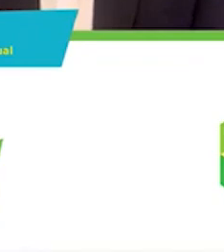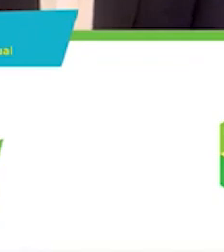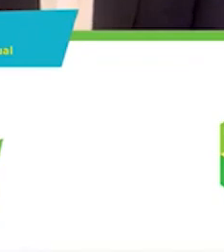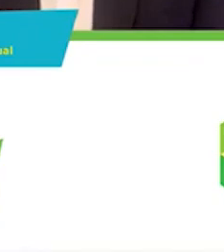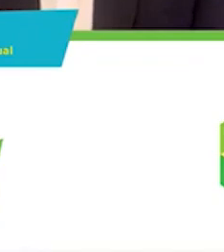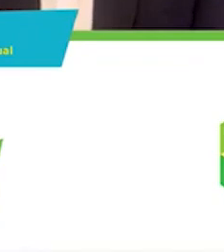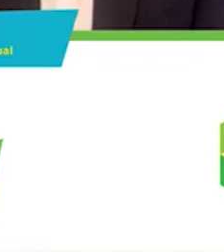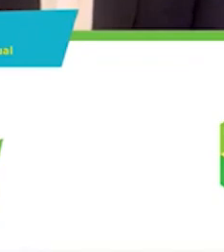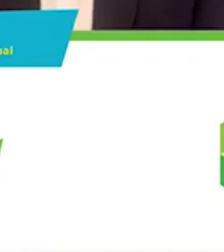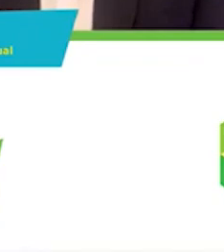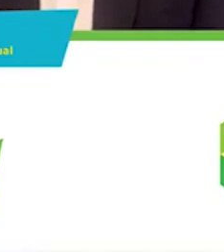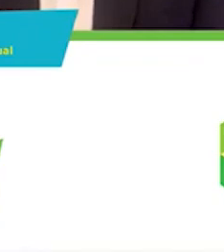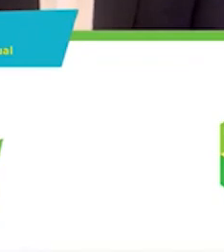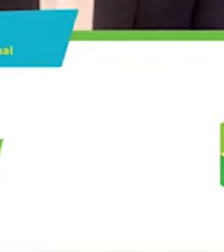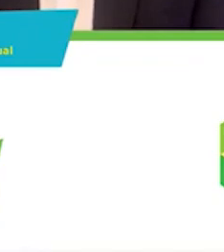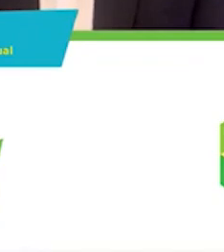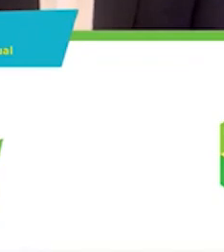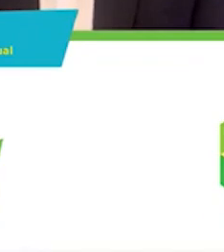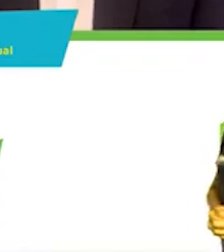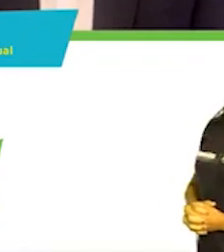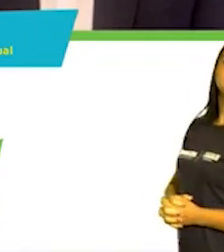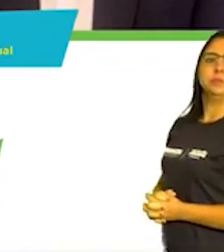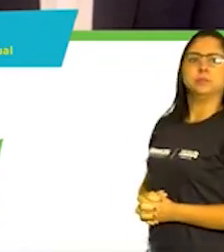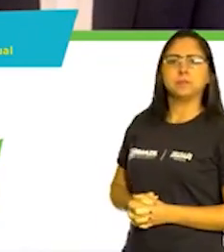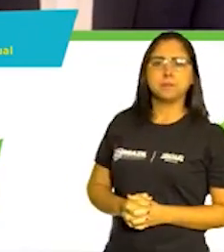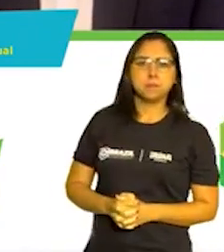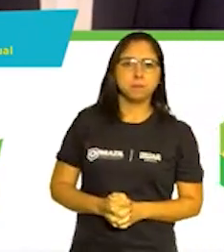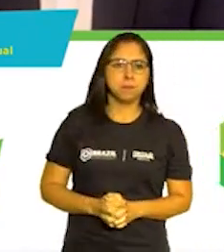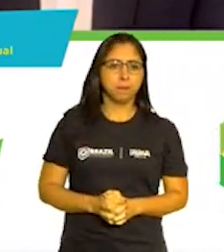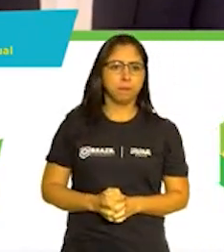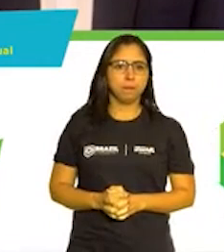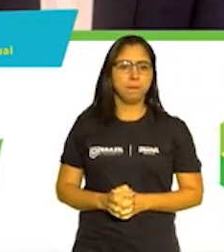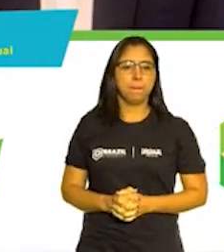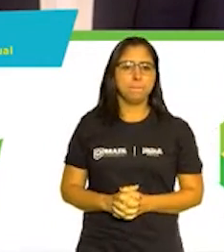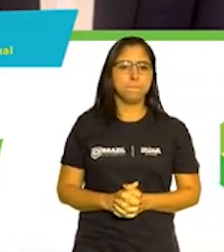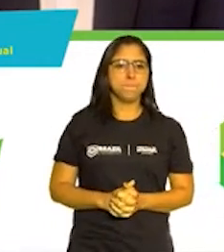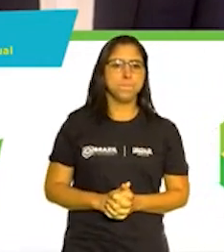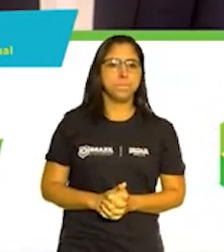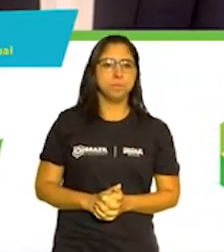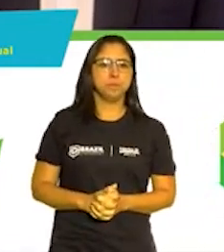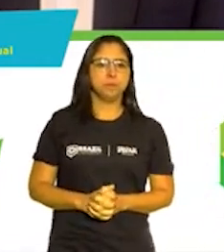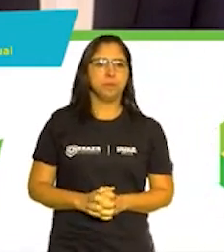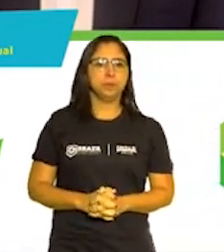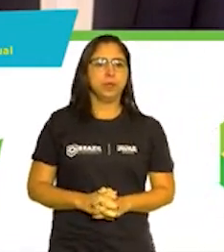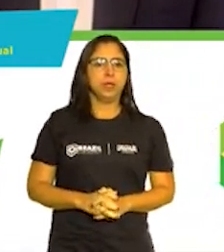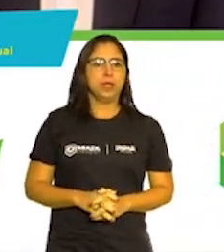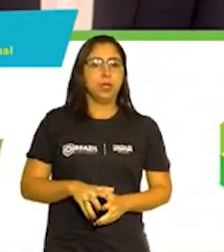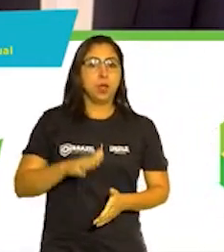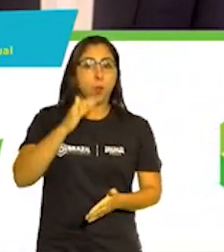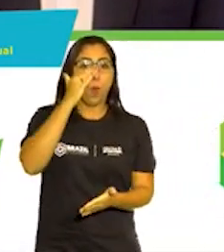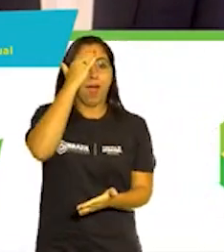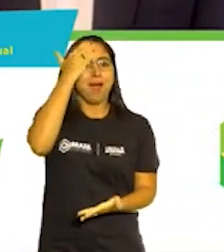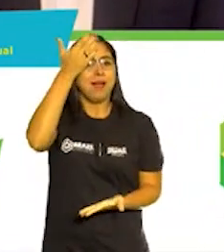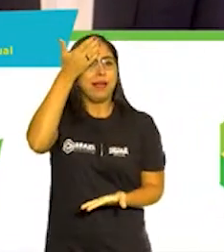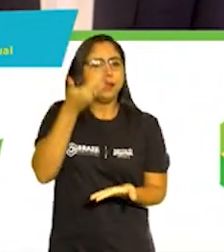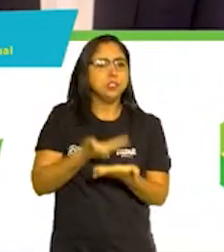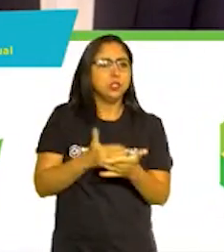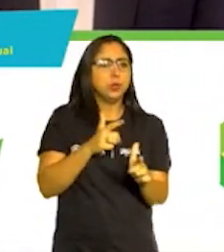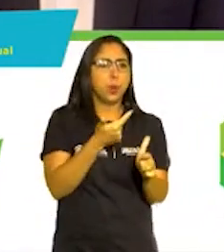Com a Eliana, eu acho que o grande problema